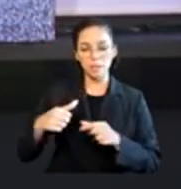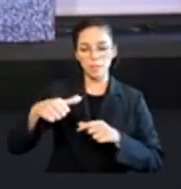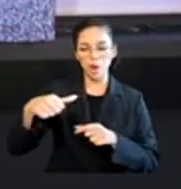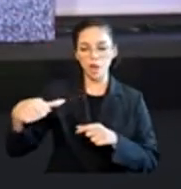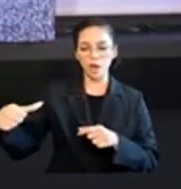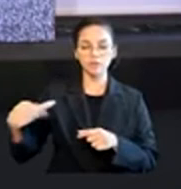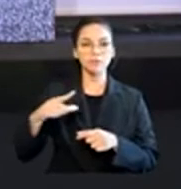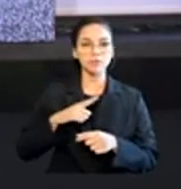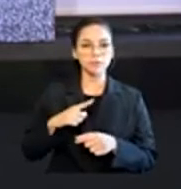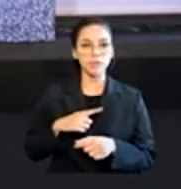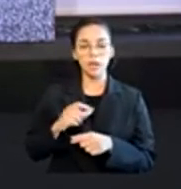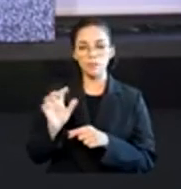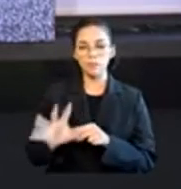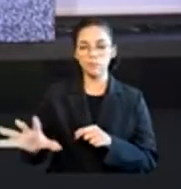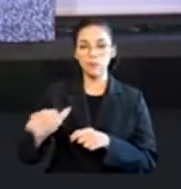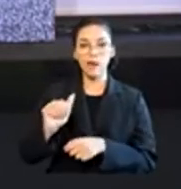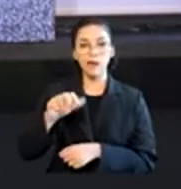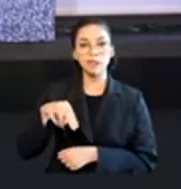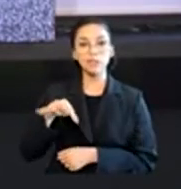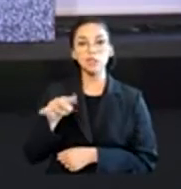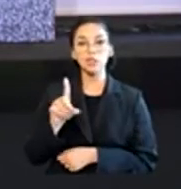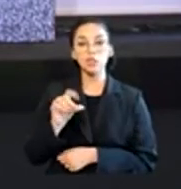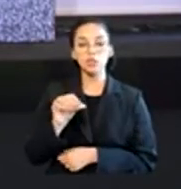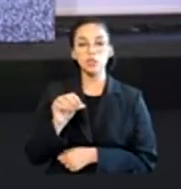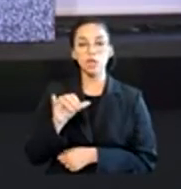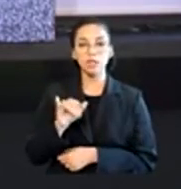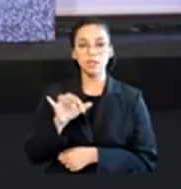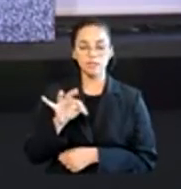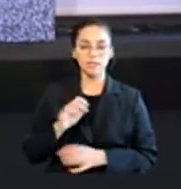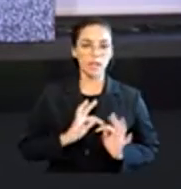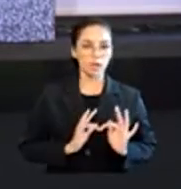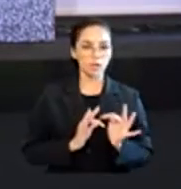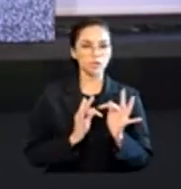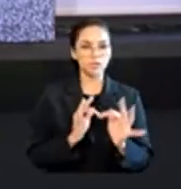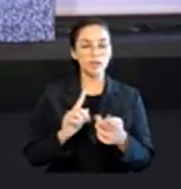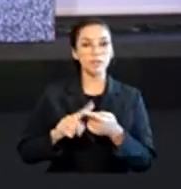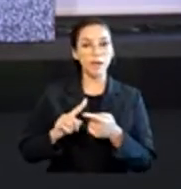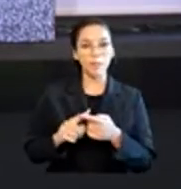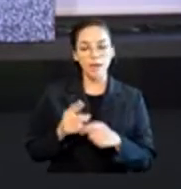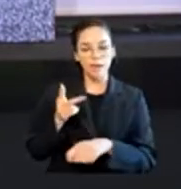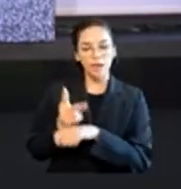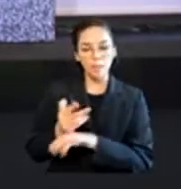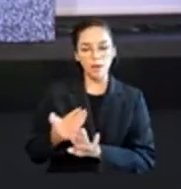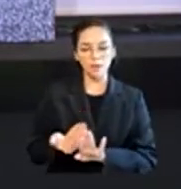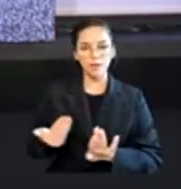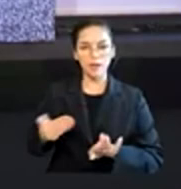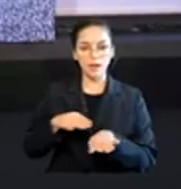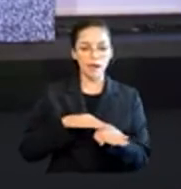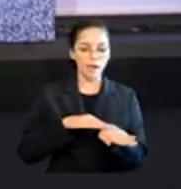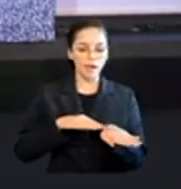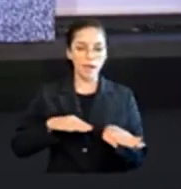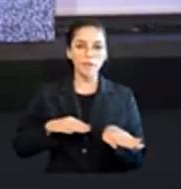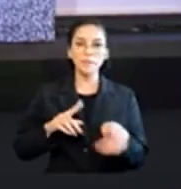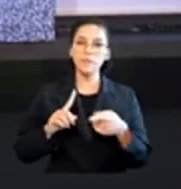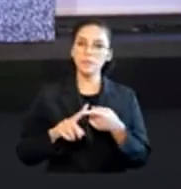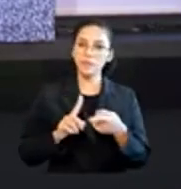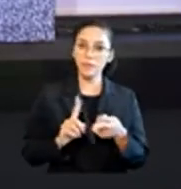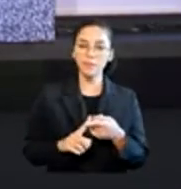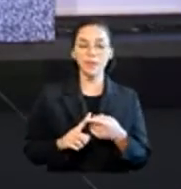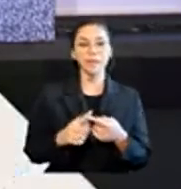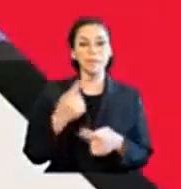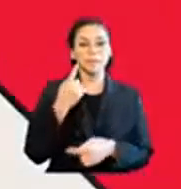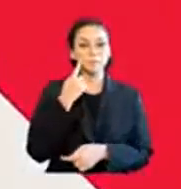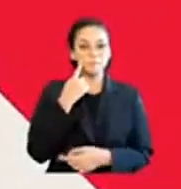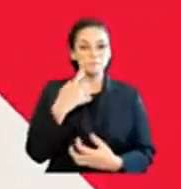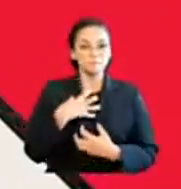Auto, câmera de ré de 180 graus e sensor de estacionamento traseiro, além do freio de